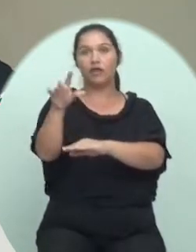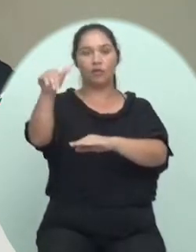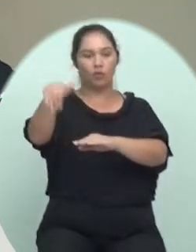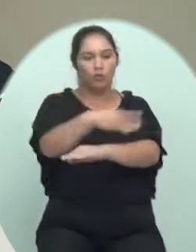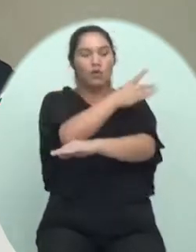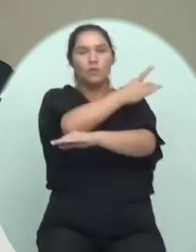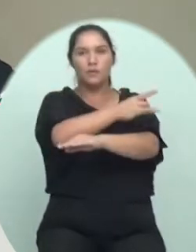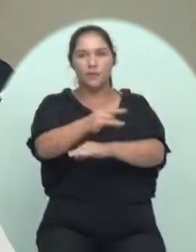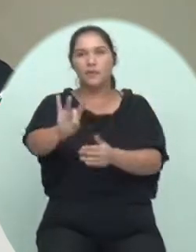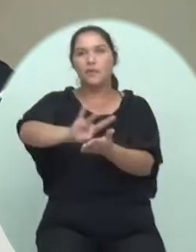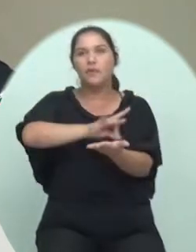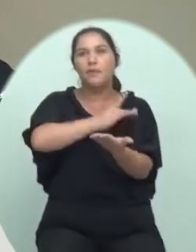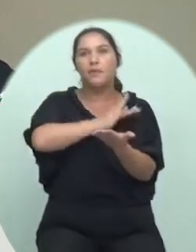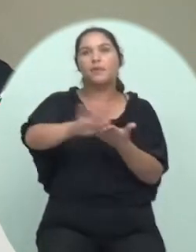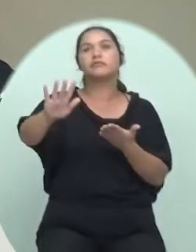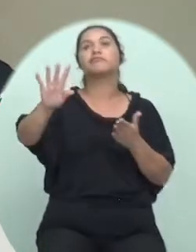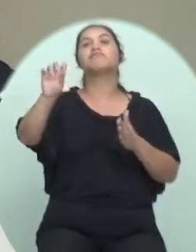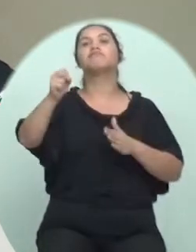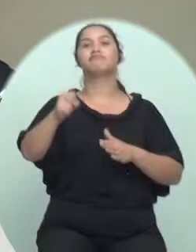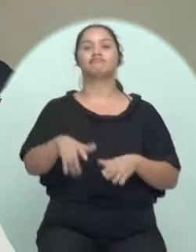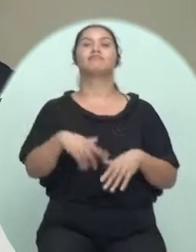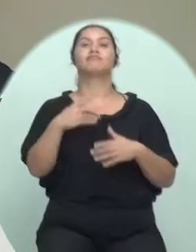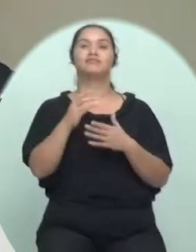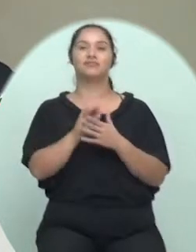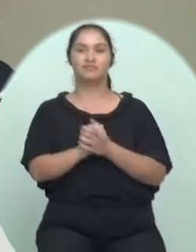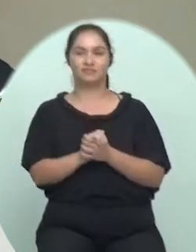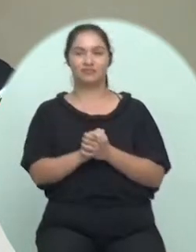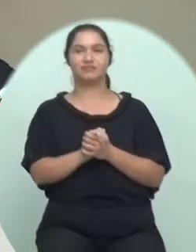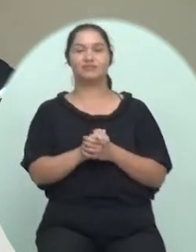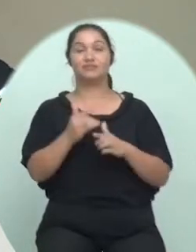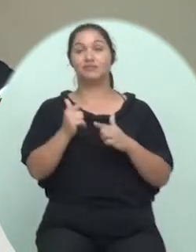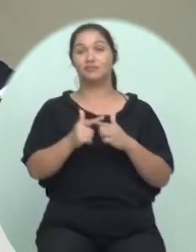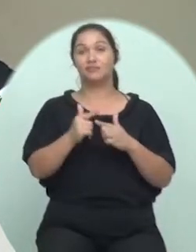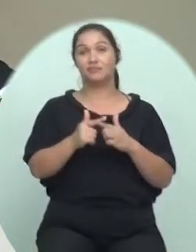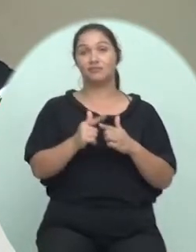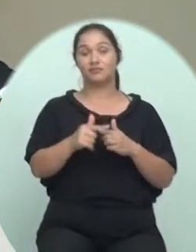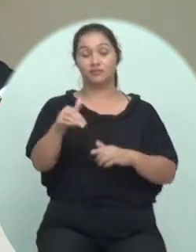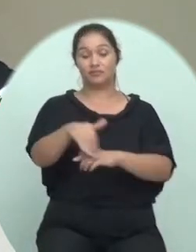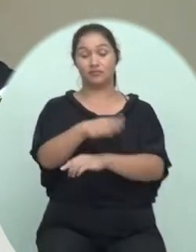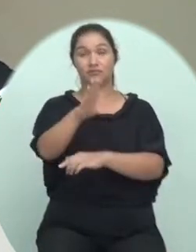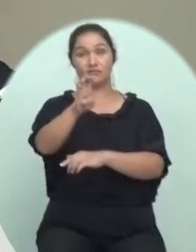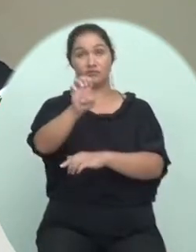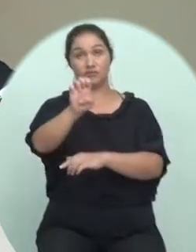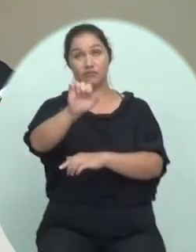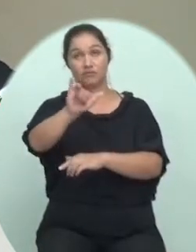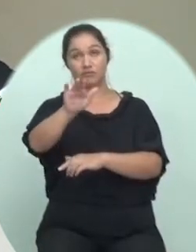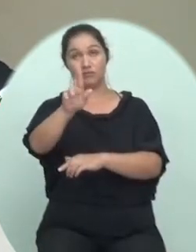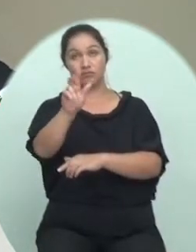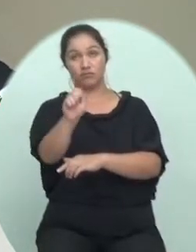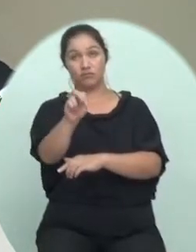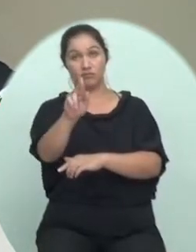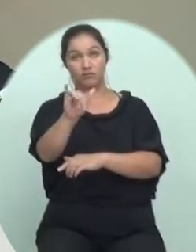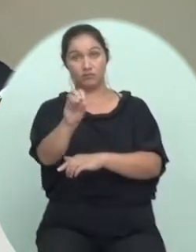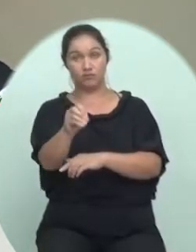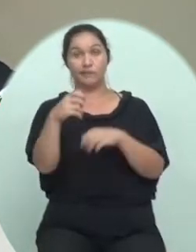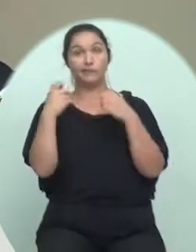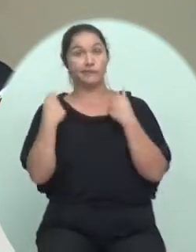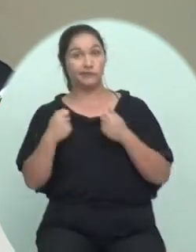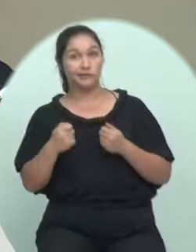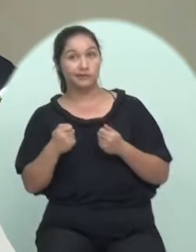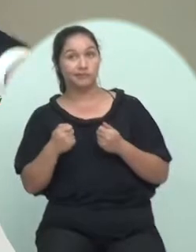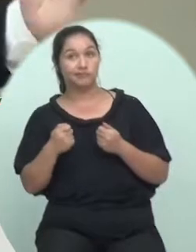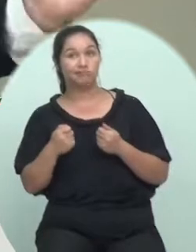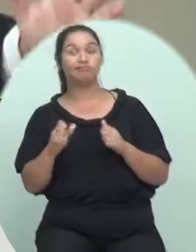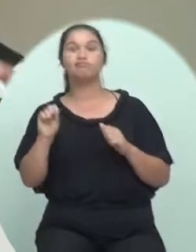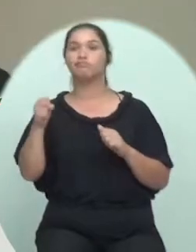que prometeu, que era pavimentar aquela rua ali da Beira Rio, daquela região. Porque tem muitas ruas,